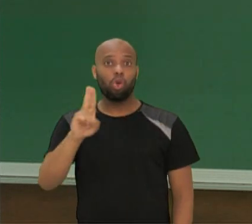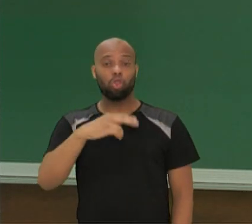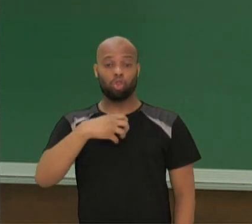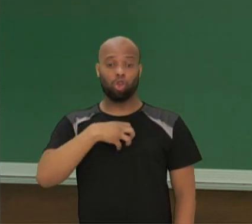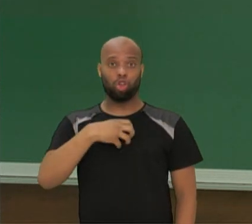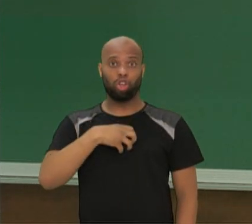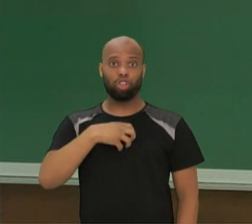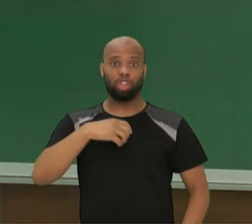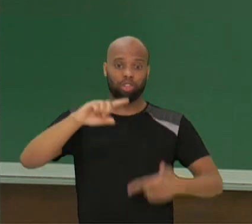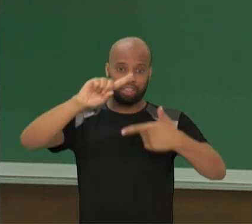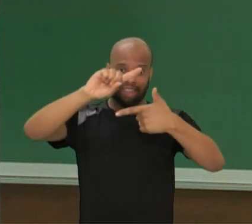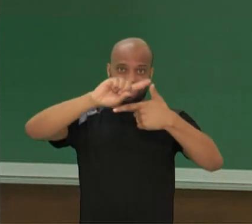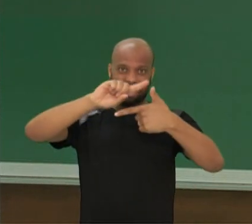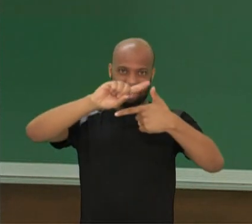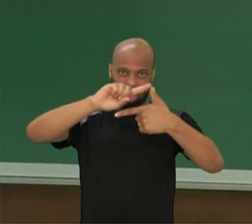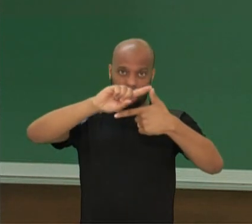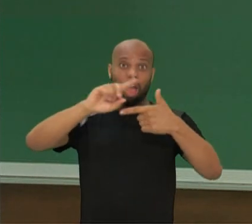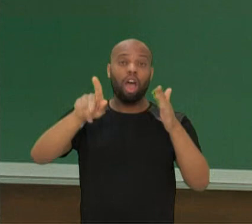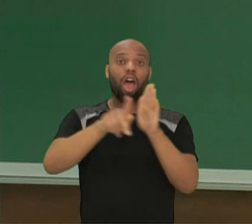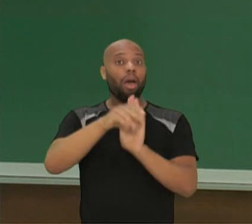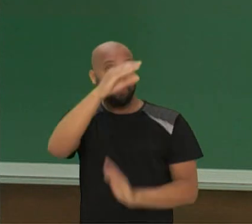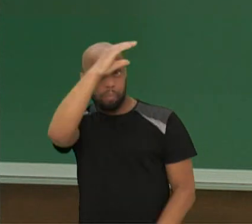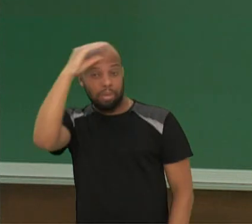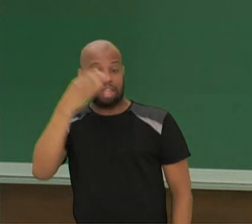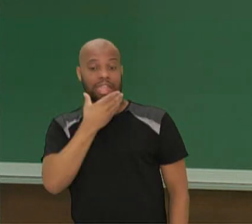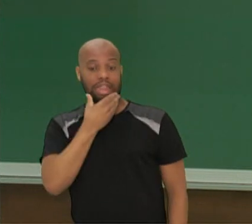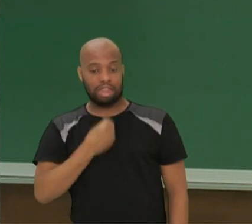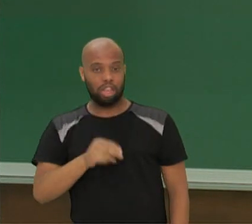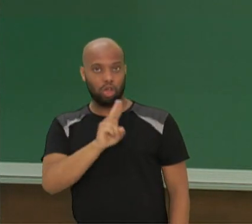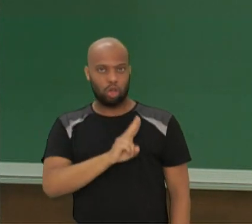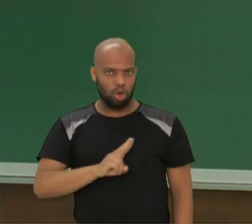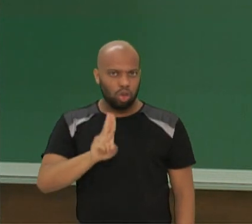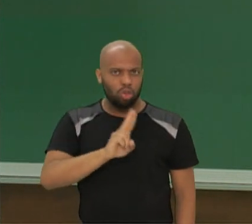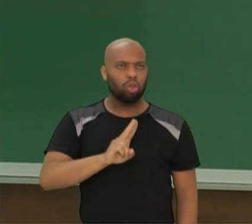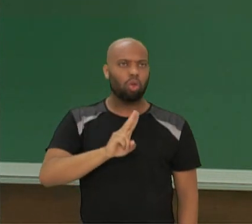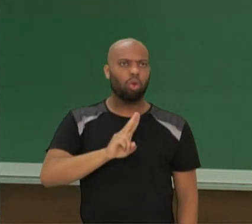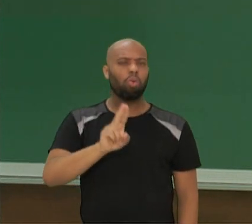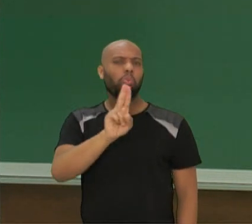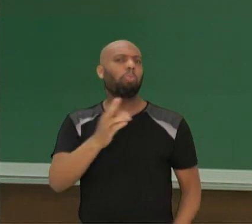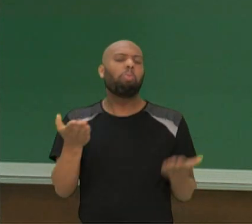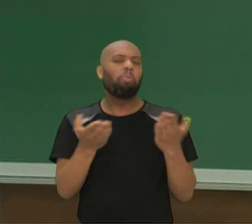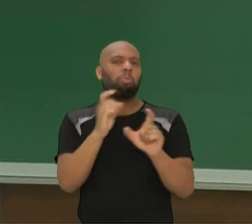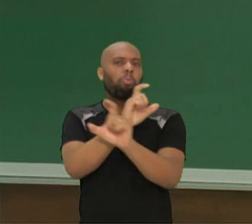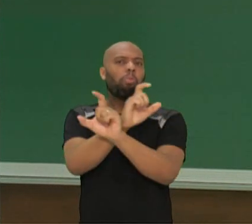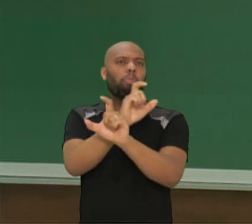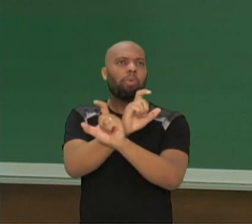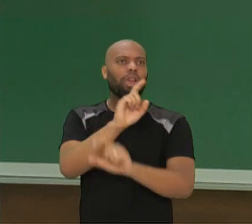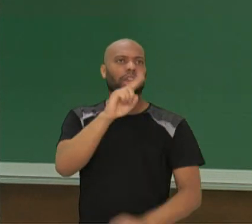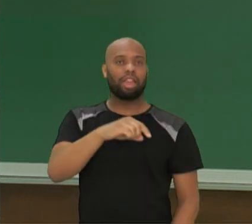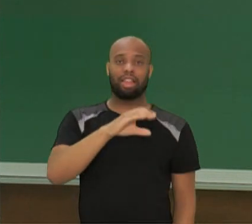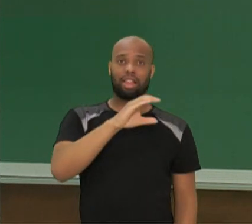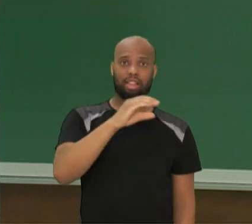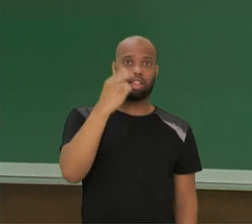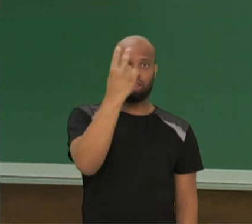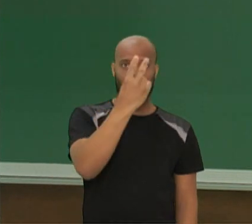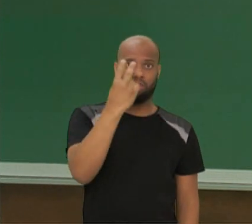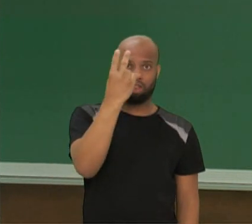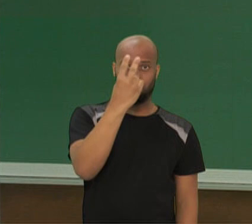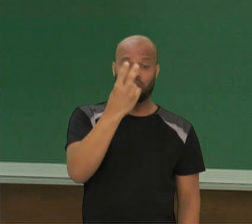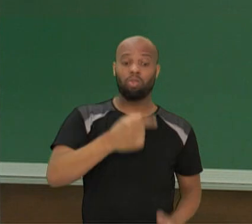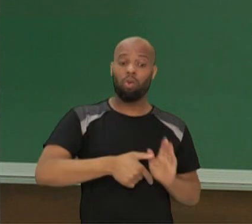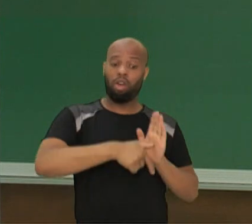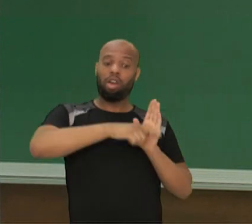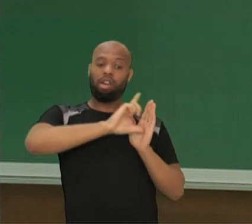Pitágoras. Como que fica esse Teorema de Pitágoras aqui, tá, pessoal, na hipérbole? C ao quadrado vem